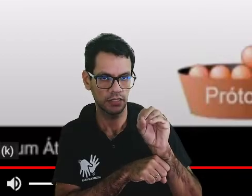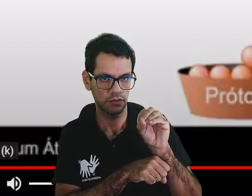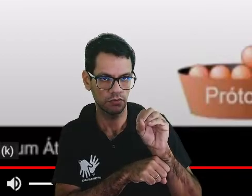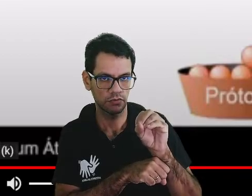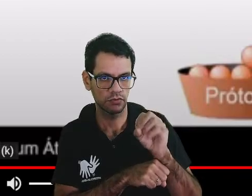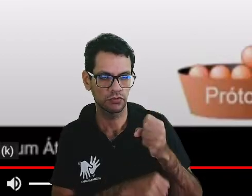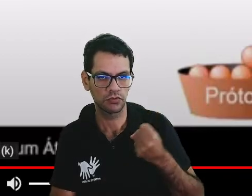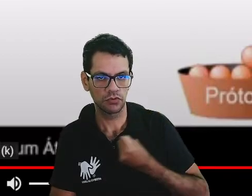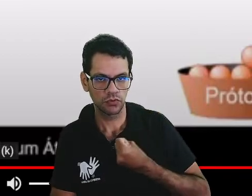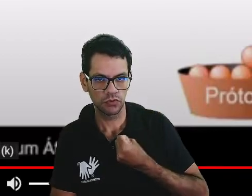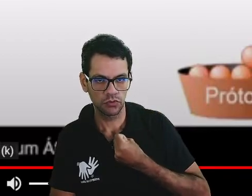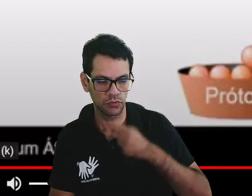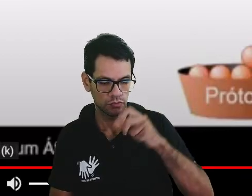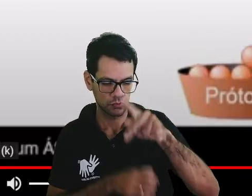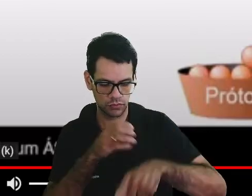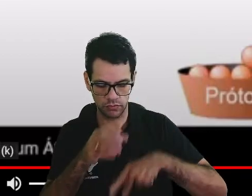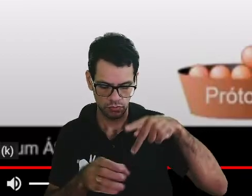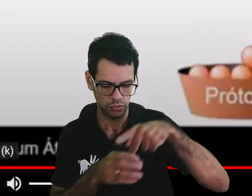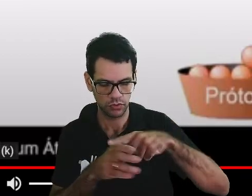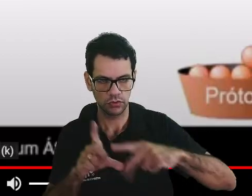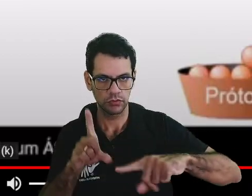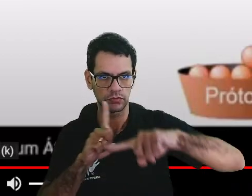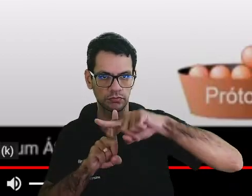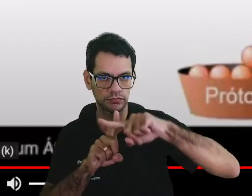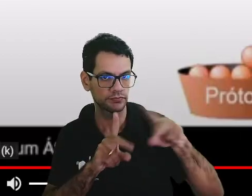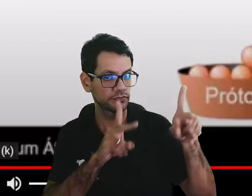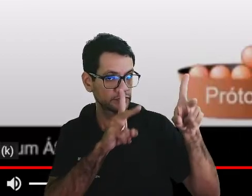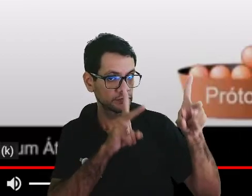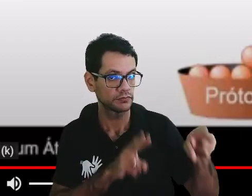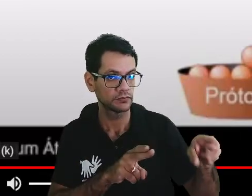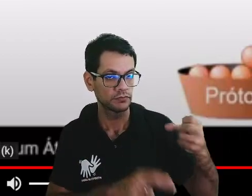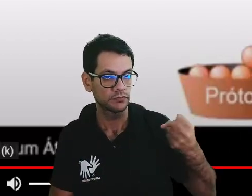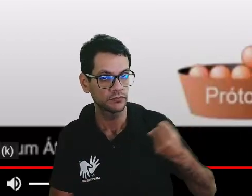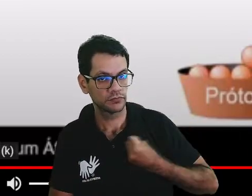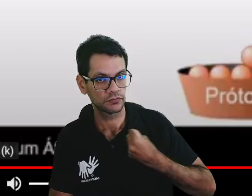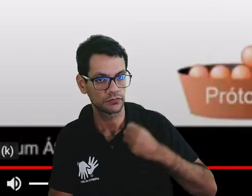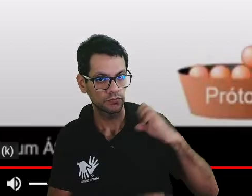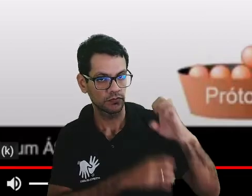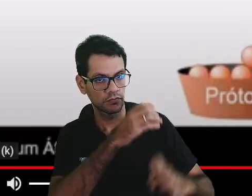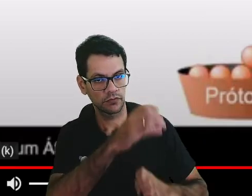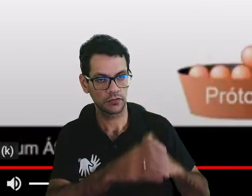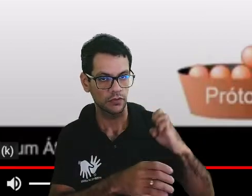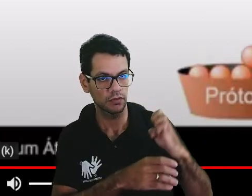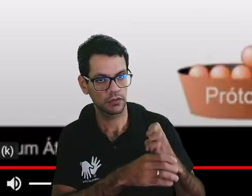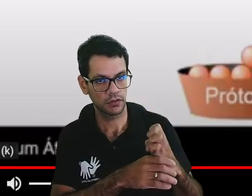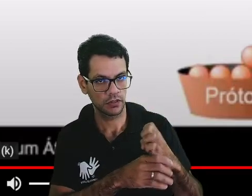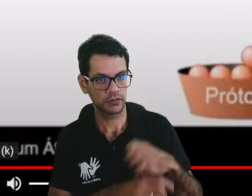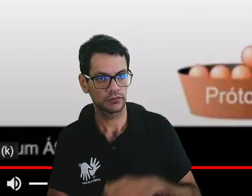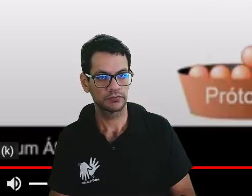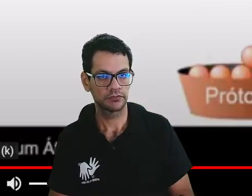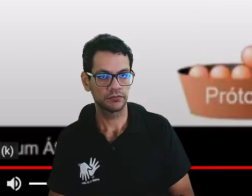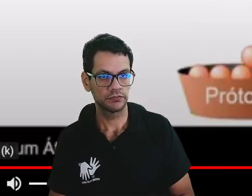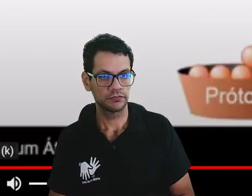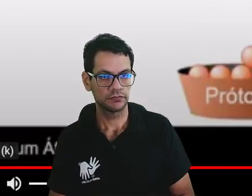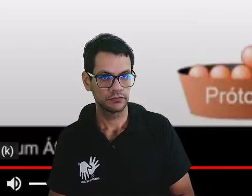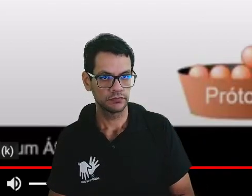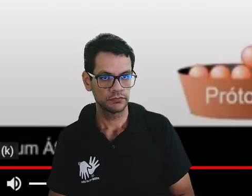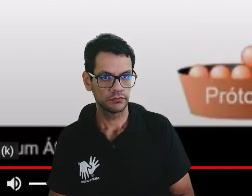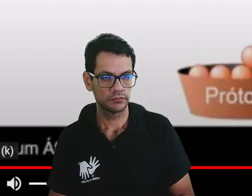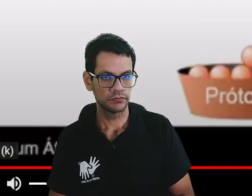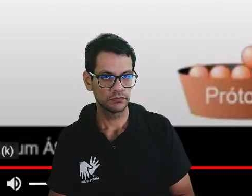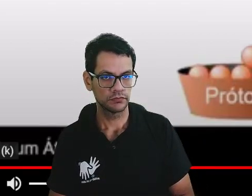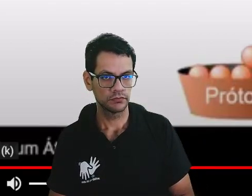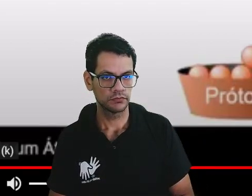de prótons, que é positivo, igual ao número de elétrons, né? No seu estado neutro, não, no seu